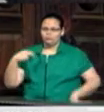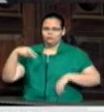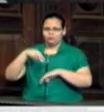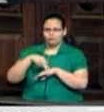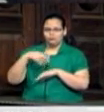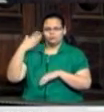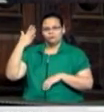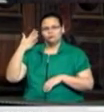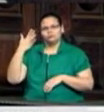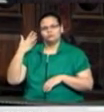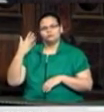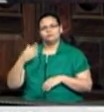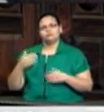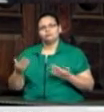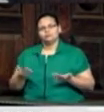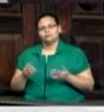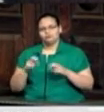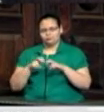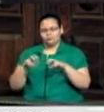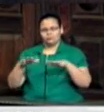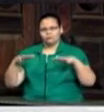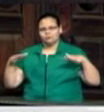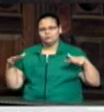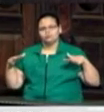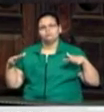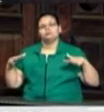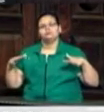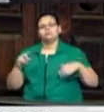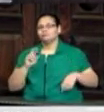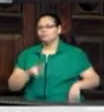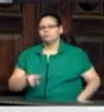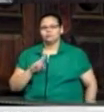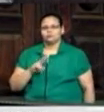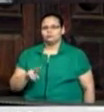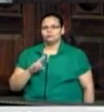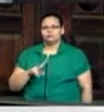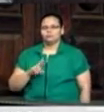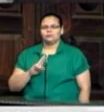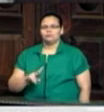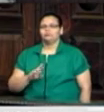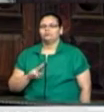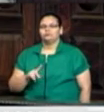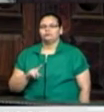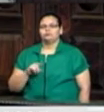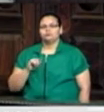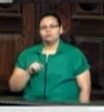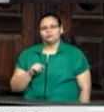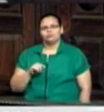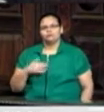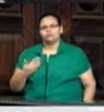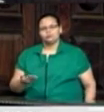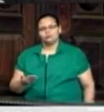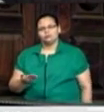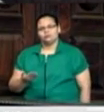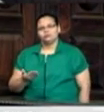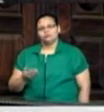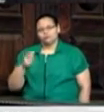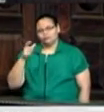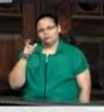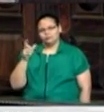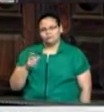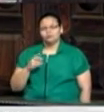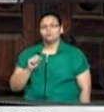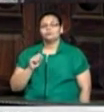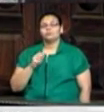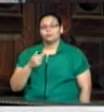aqui ao plenário não é, como pode achar Vossa Excelência,